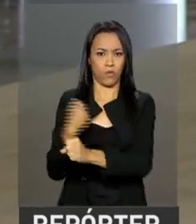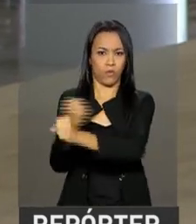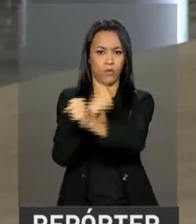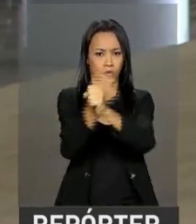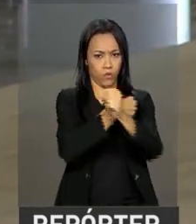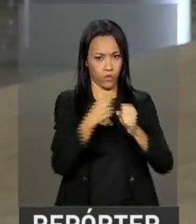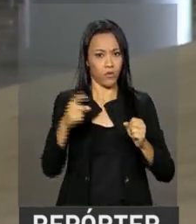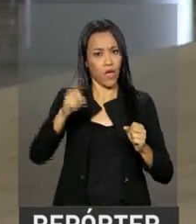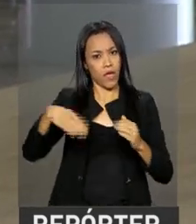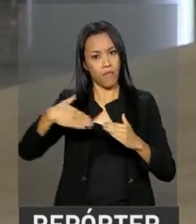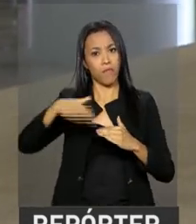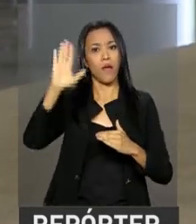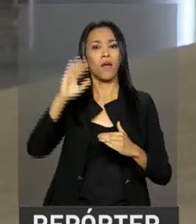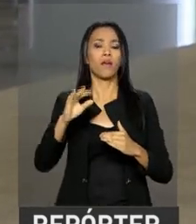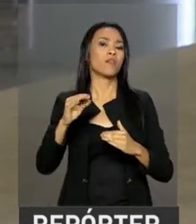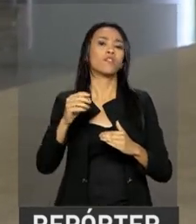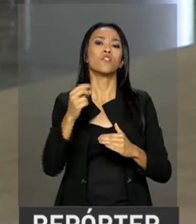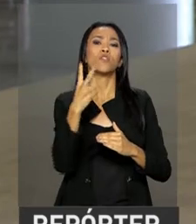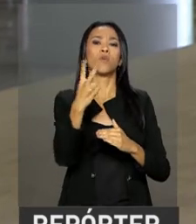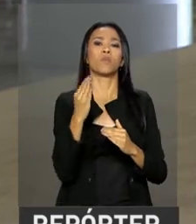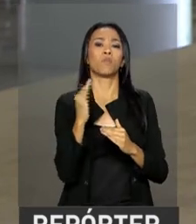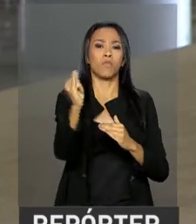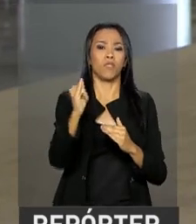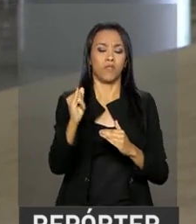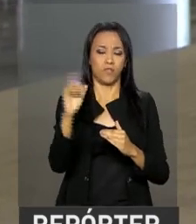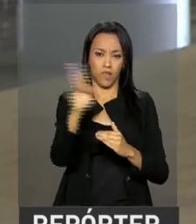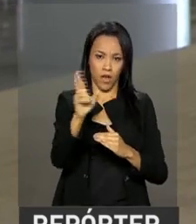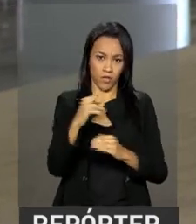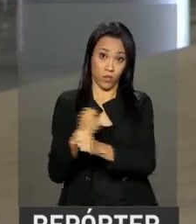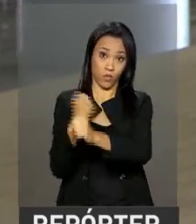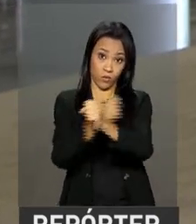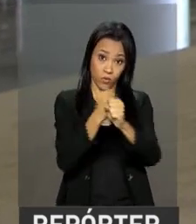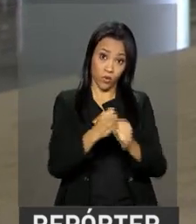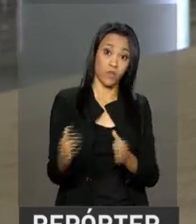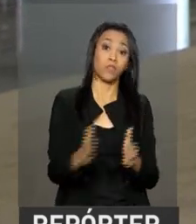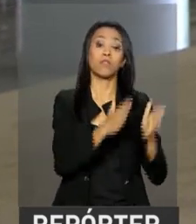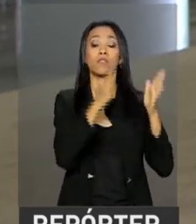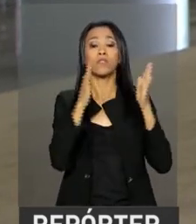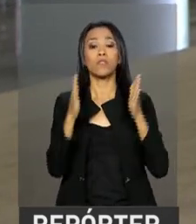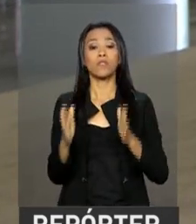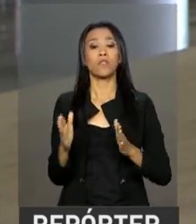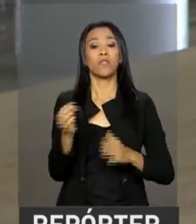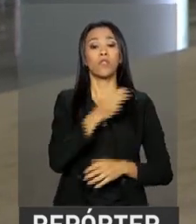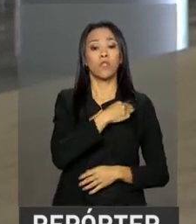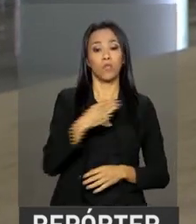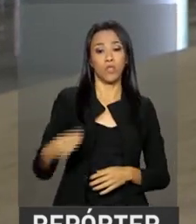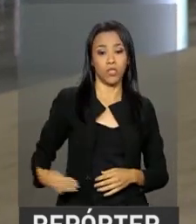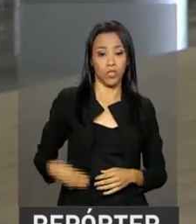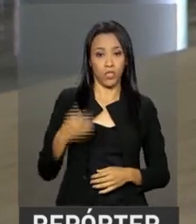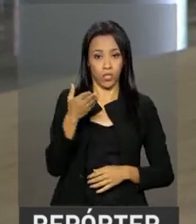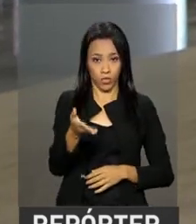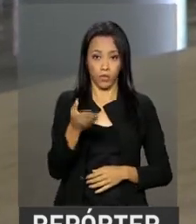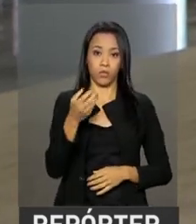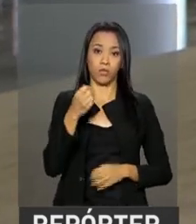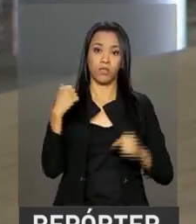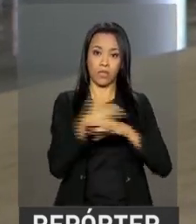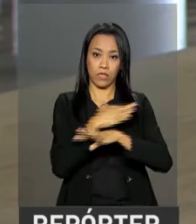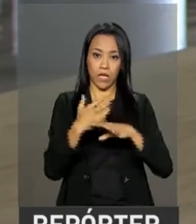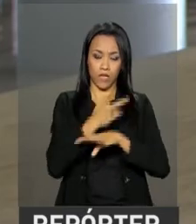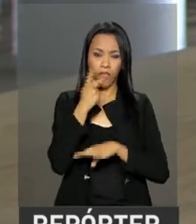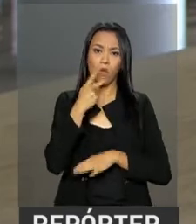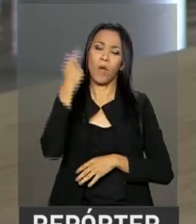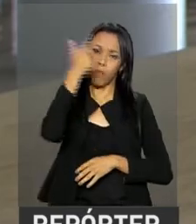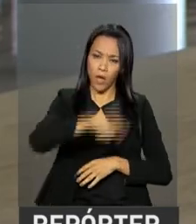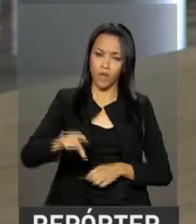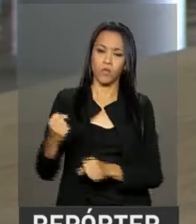ultrapassam os 2 bilhões de reais segundo o ministro das cidades breve bruno araújo a meta para este ano é construir ainda